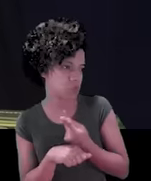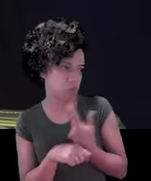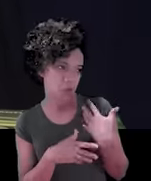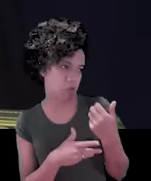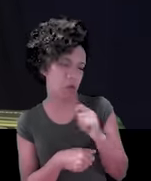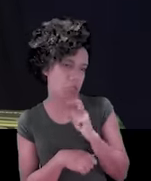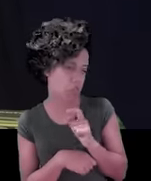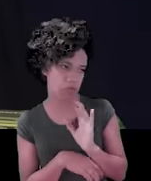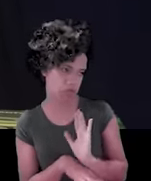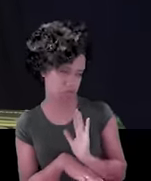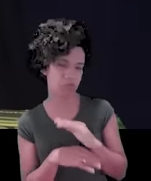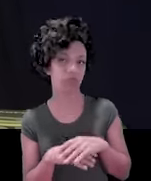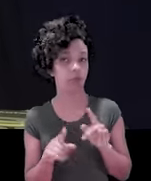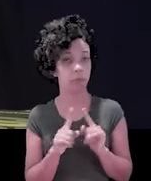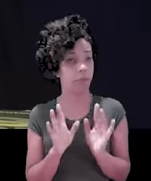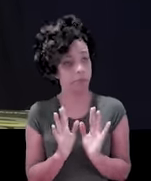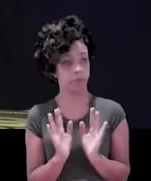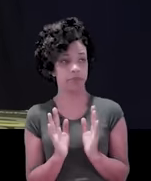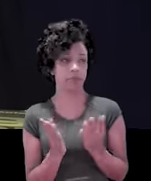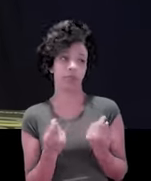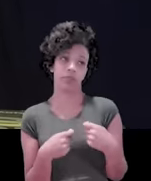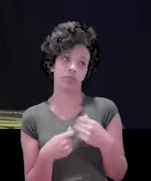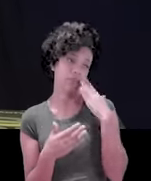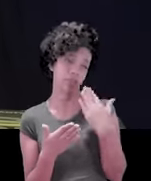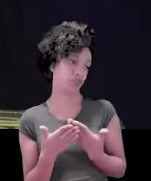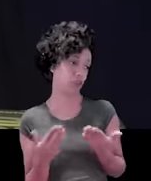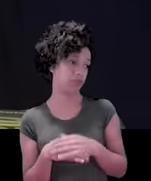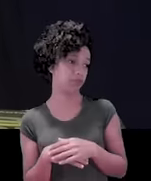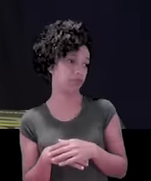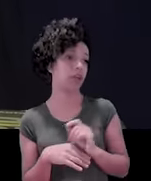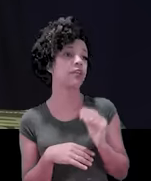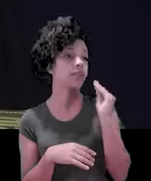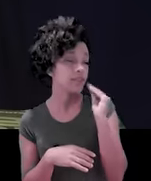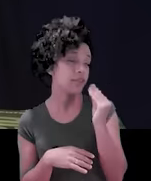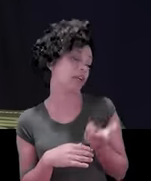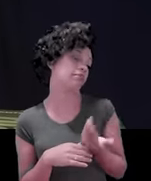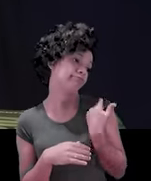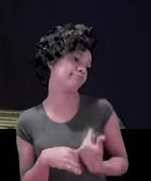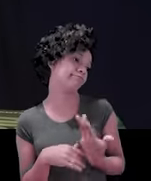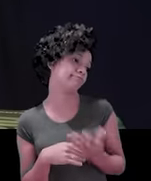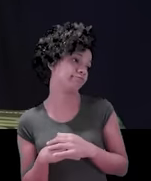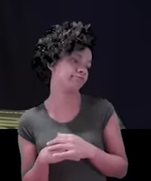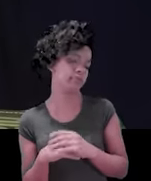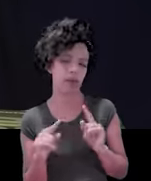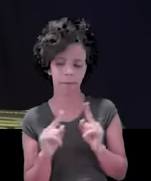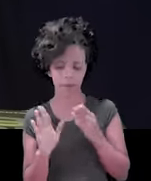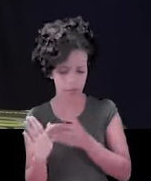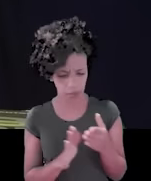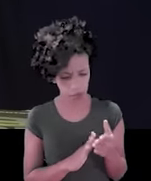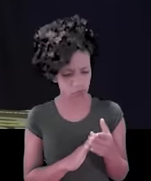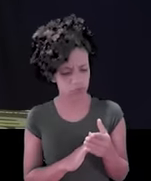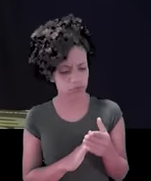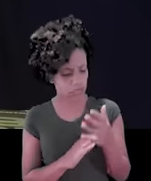buchas de recuperar ninguém nós vai Ah mas eu queria fazer o que acreditar quer ver tá e até aquele